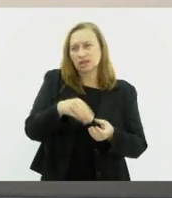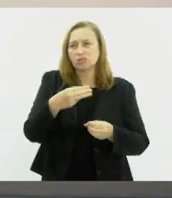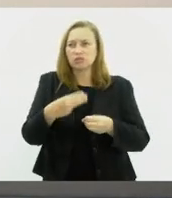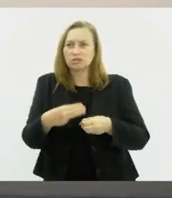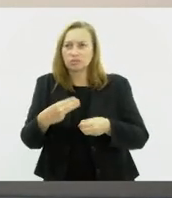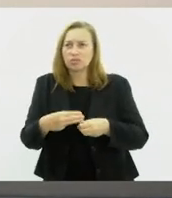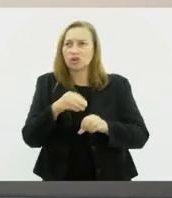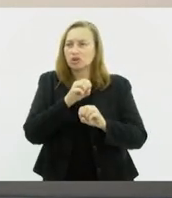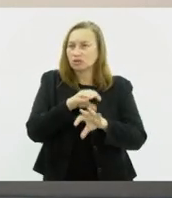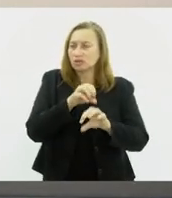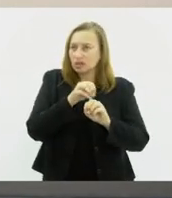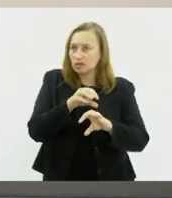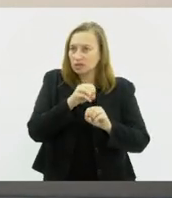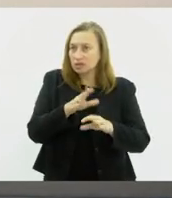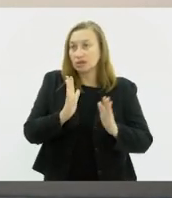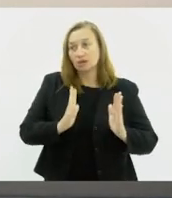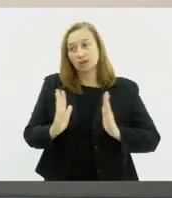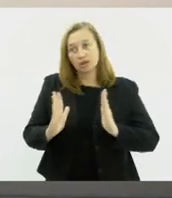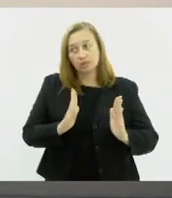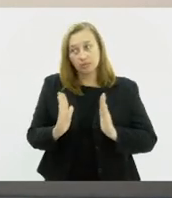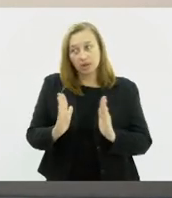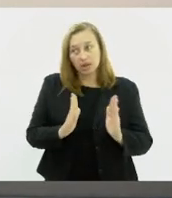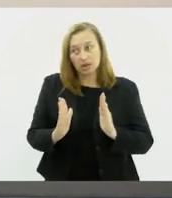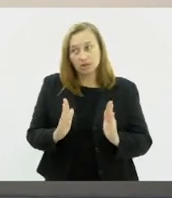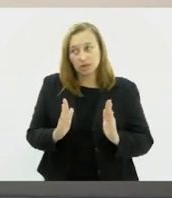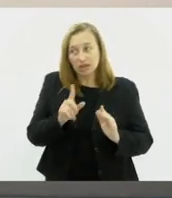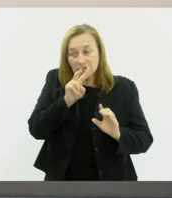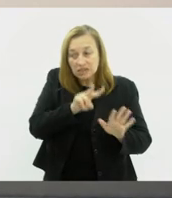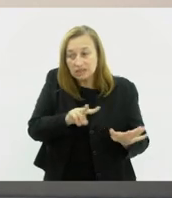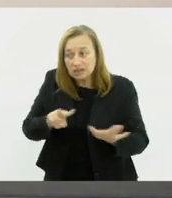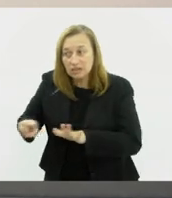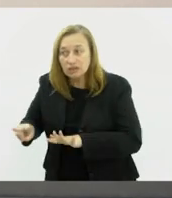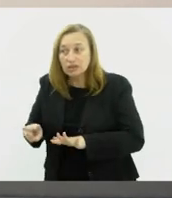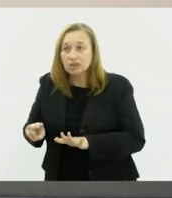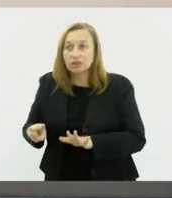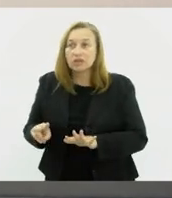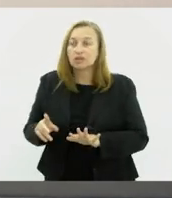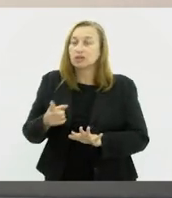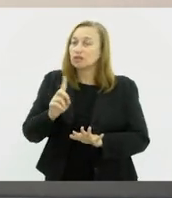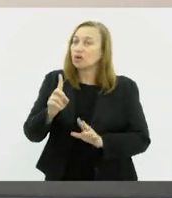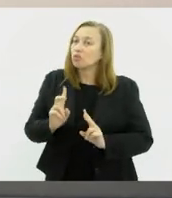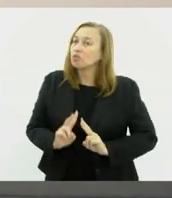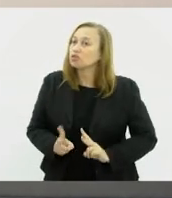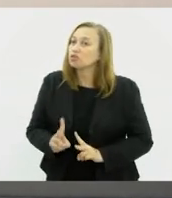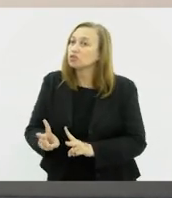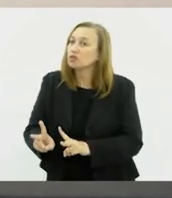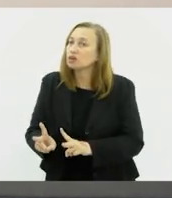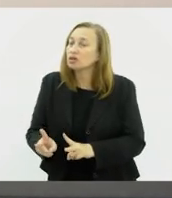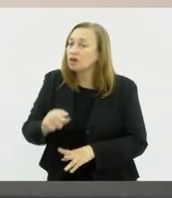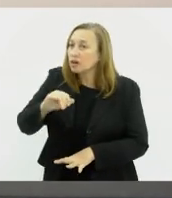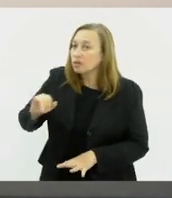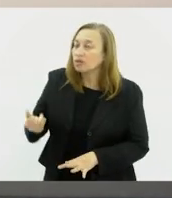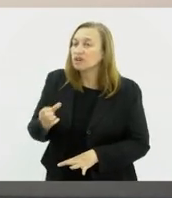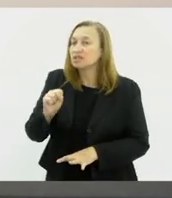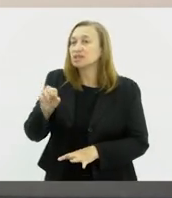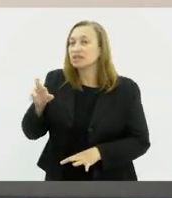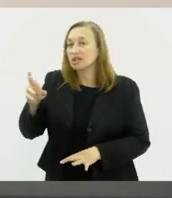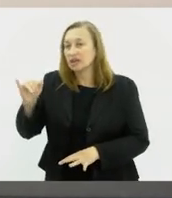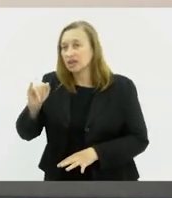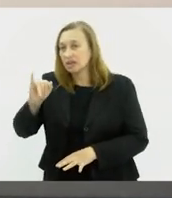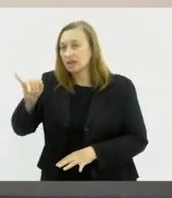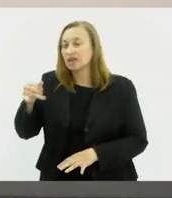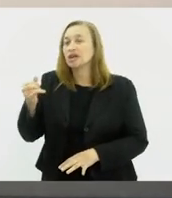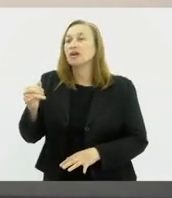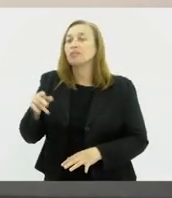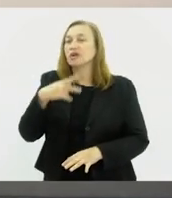que aquela aula não aquele período diretivo ali daquela semana em específico não foi continuada né aproveito na CeC para saudar